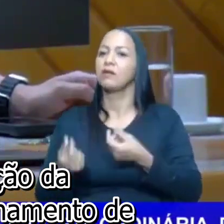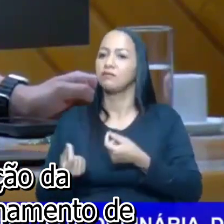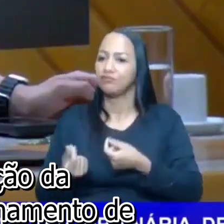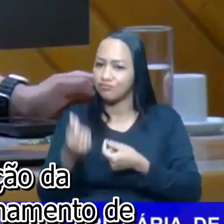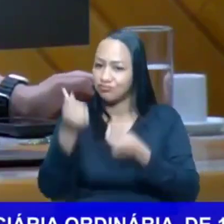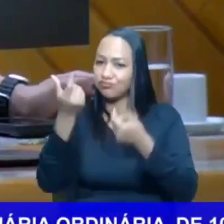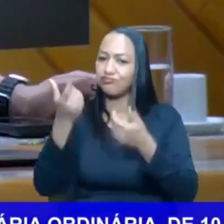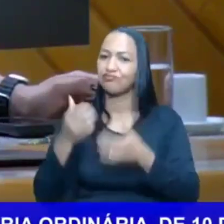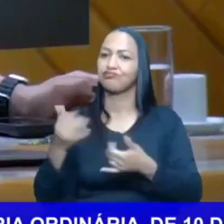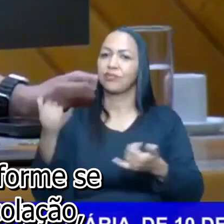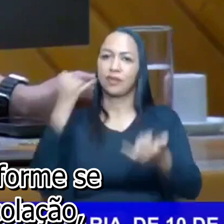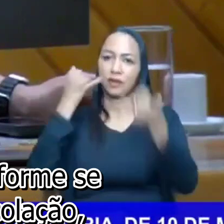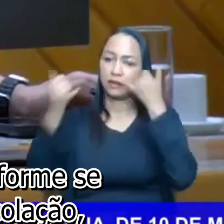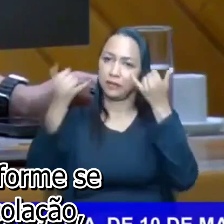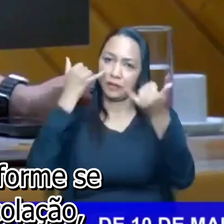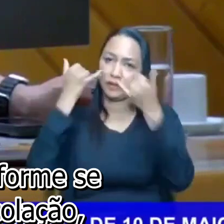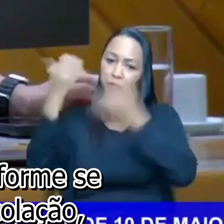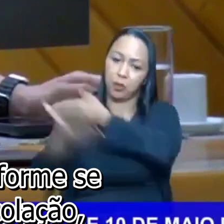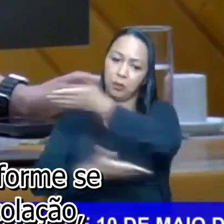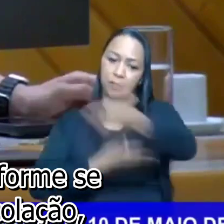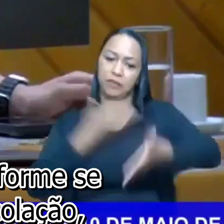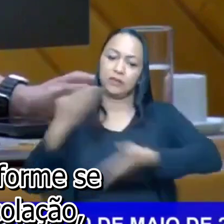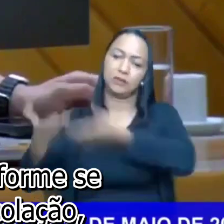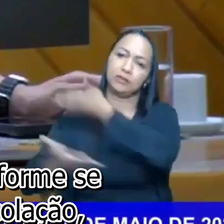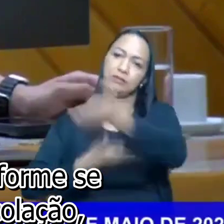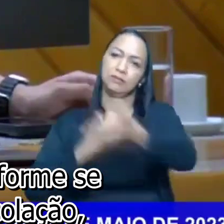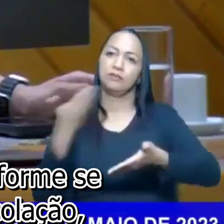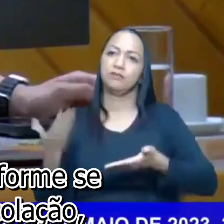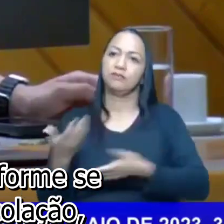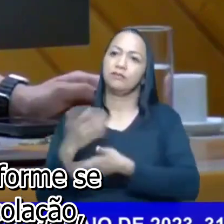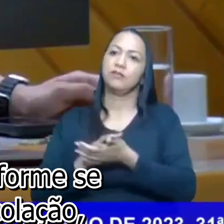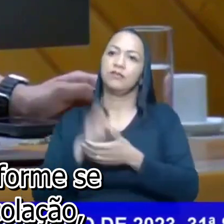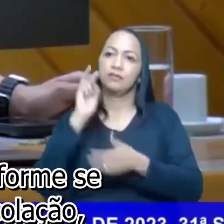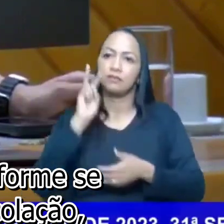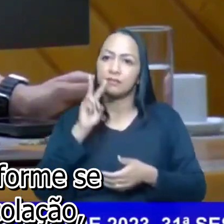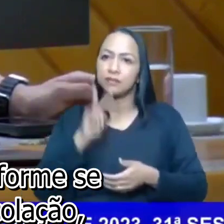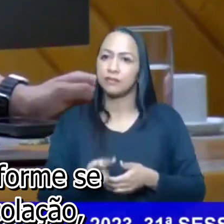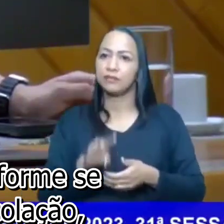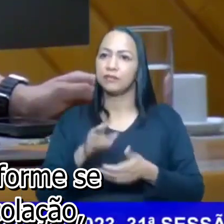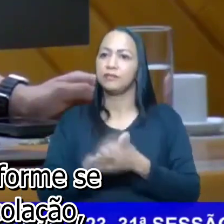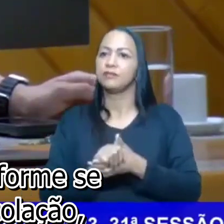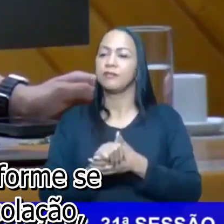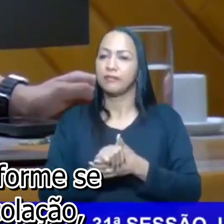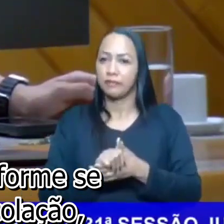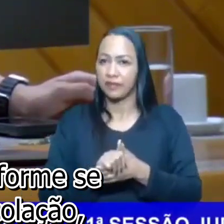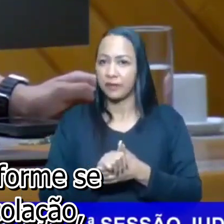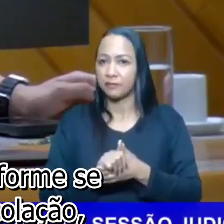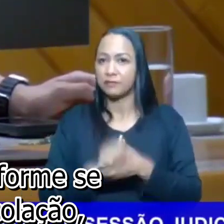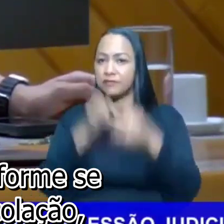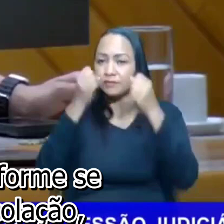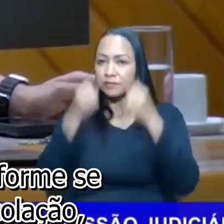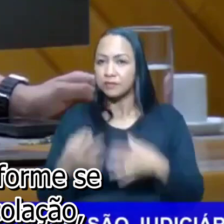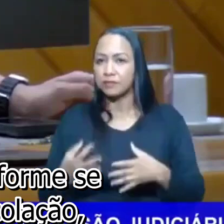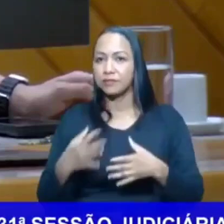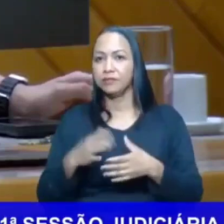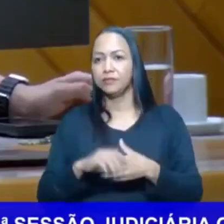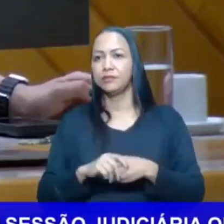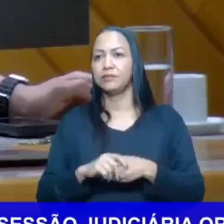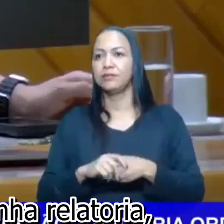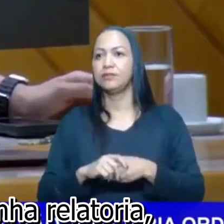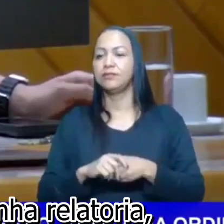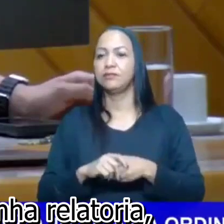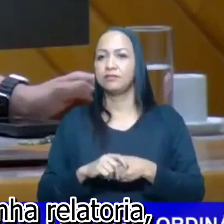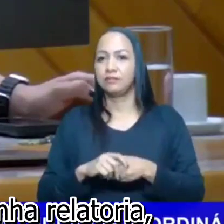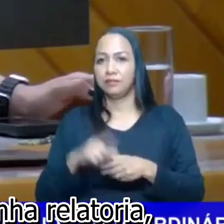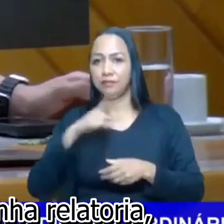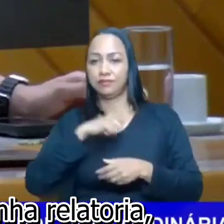compartilhamento de informações entre os órgãos de controle, conforme se verifica nas emendas que oportuno trago à colação,